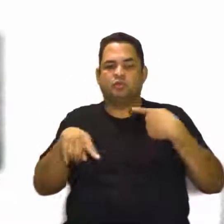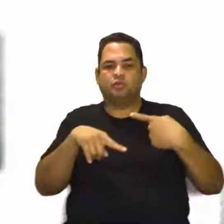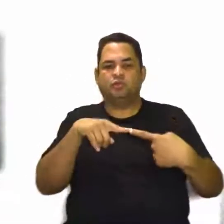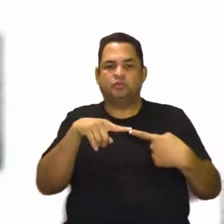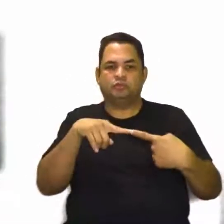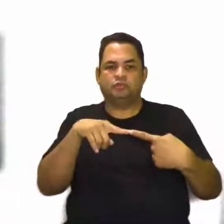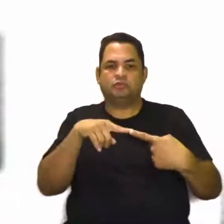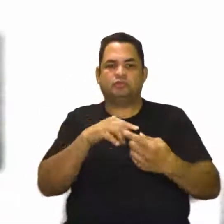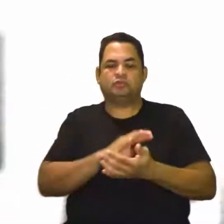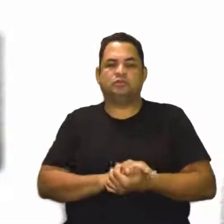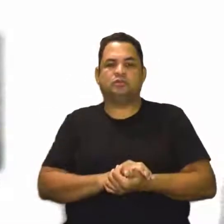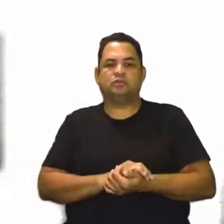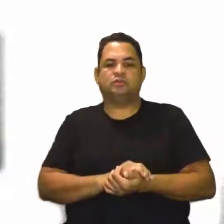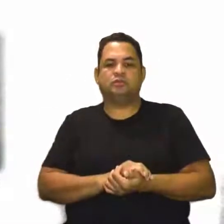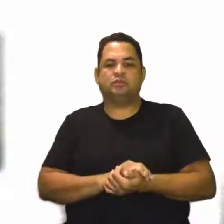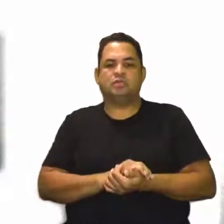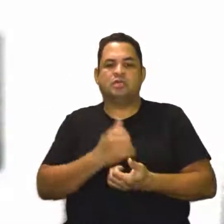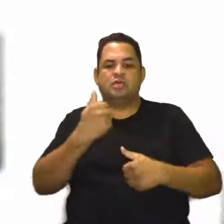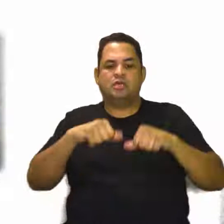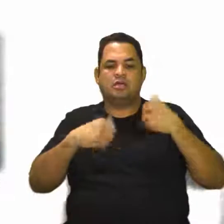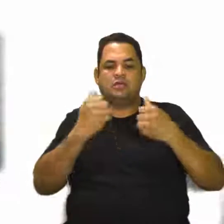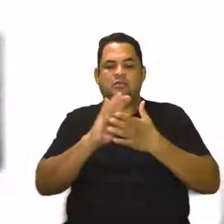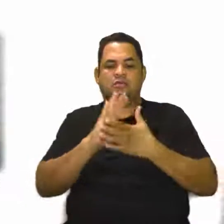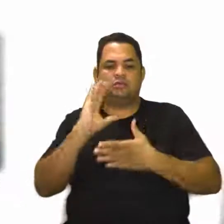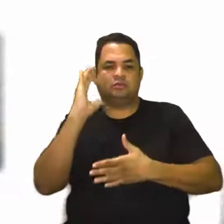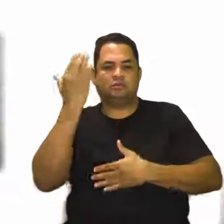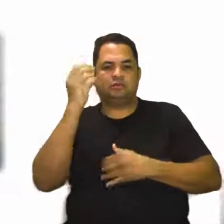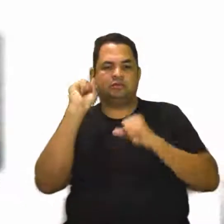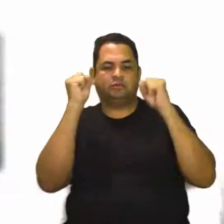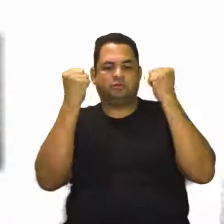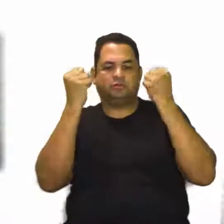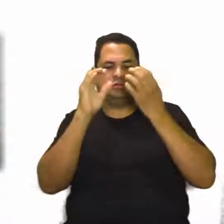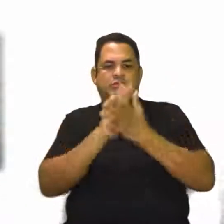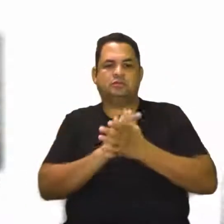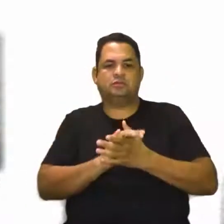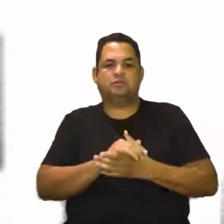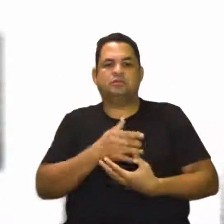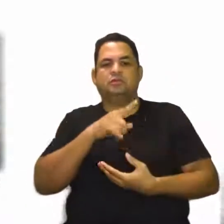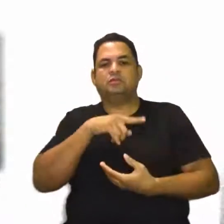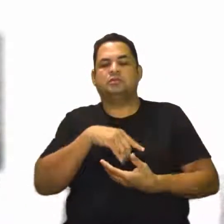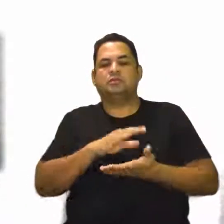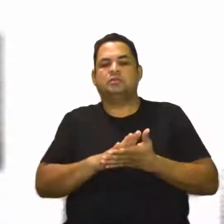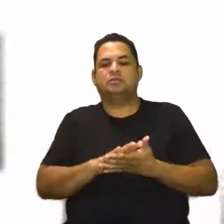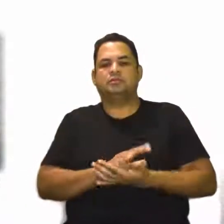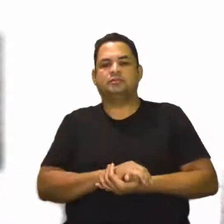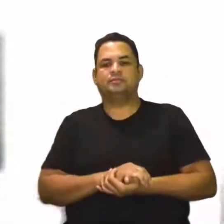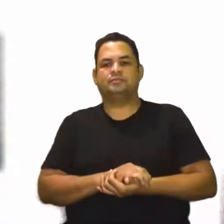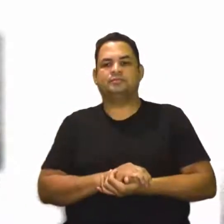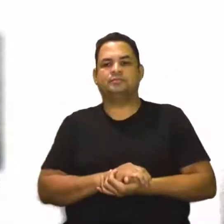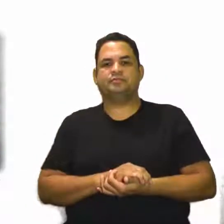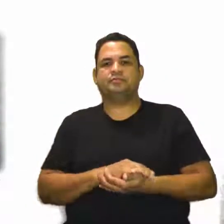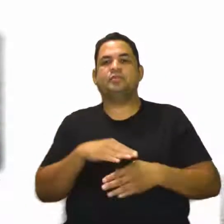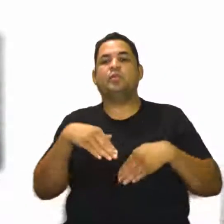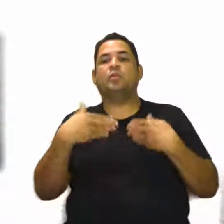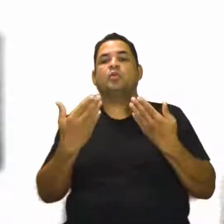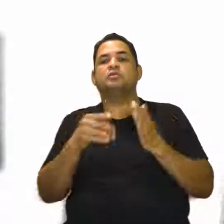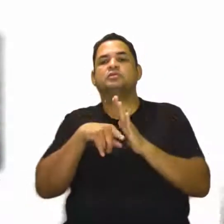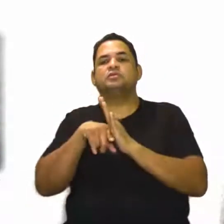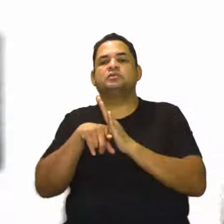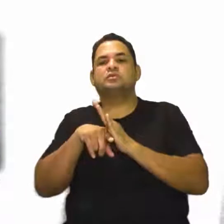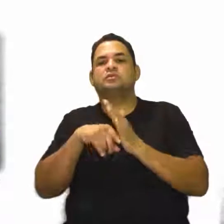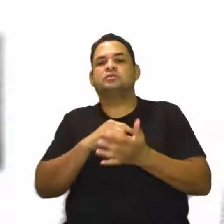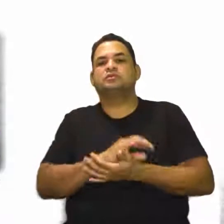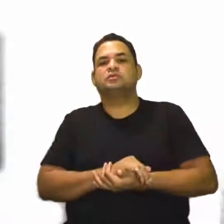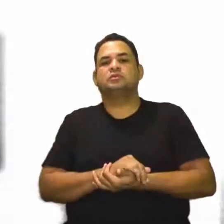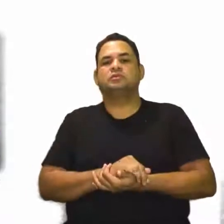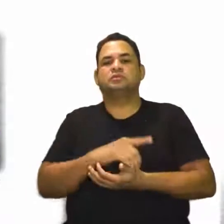qual? Avaliar essas capacidades físicas ou variáveis da aptidão física. Quais são esses testes,